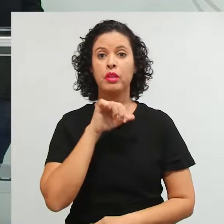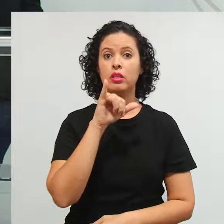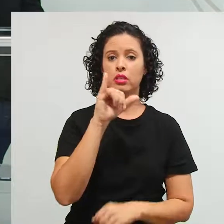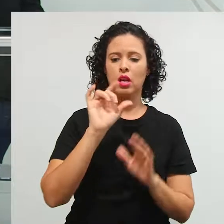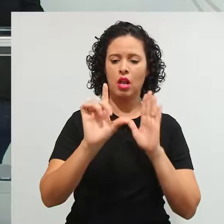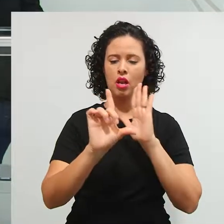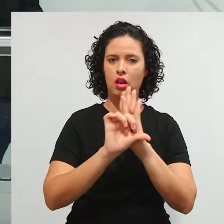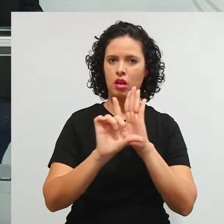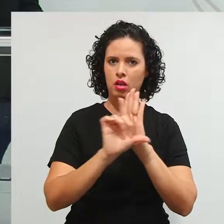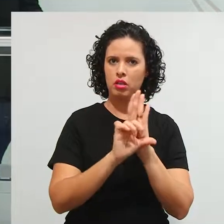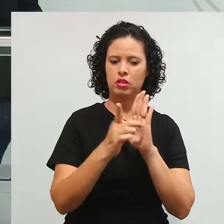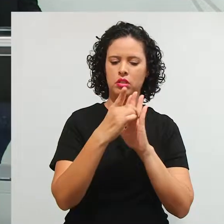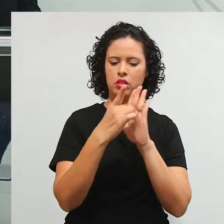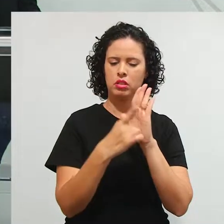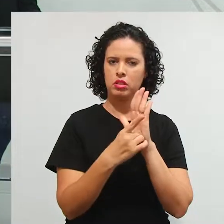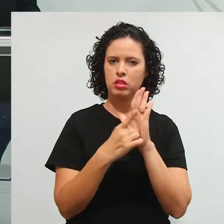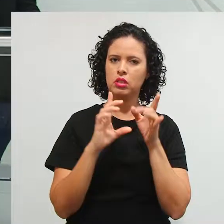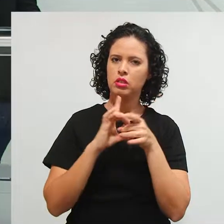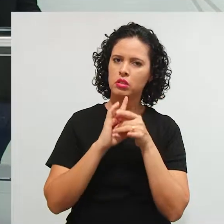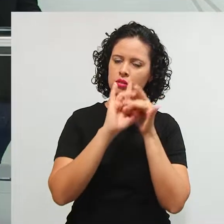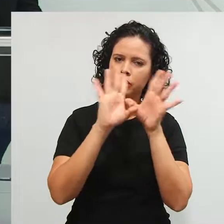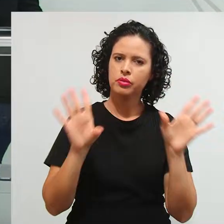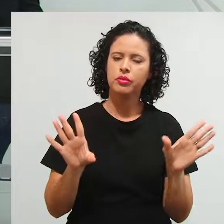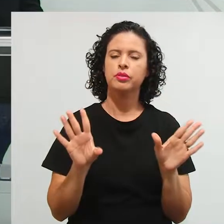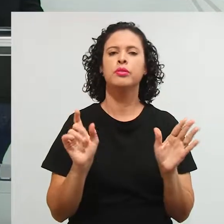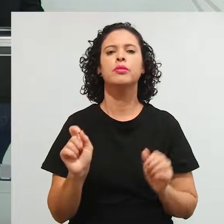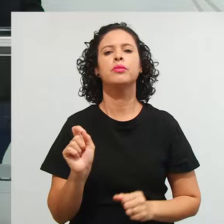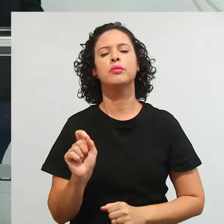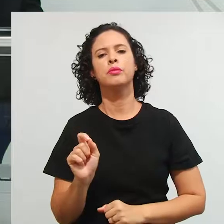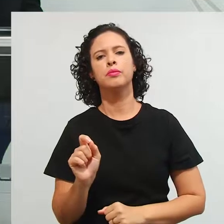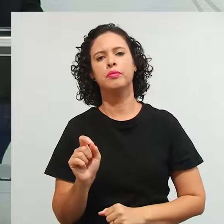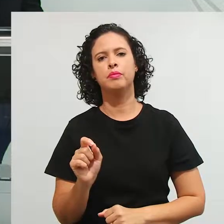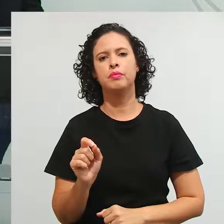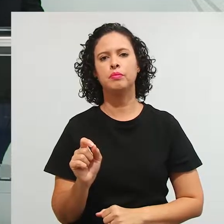o decreto que autorizou